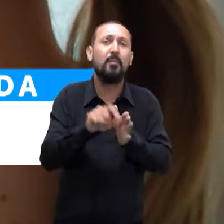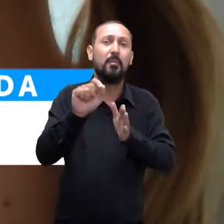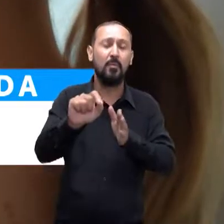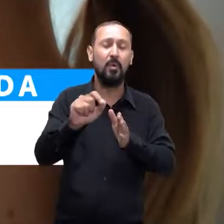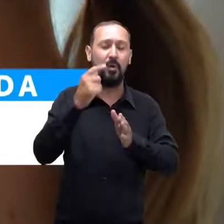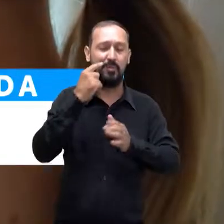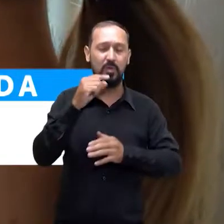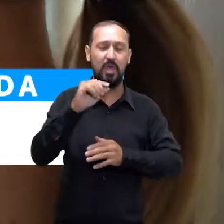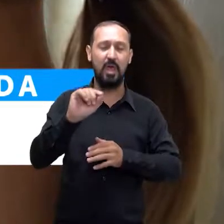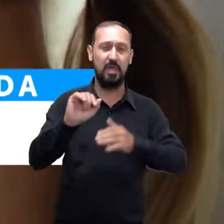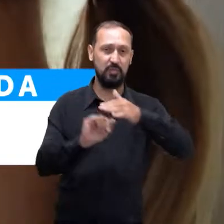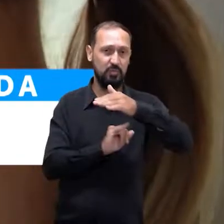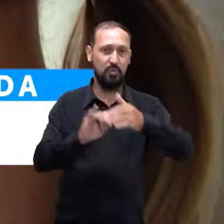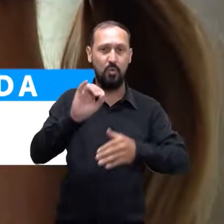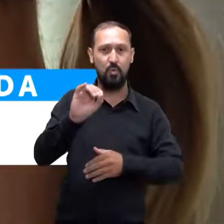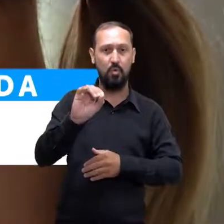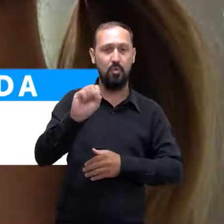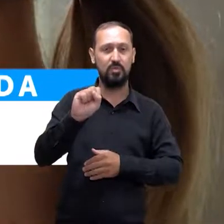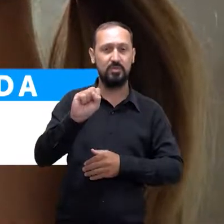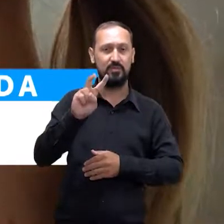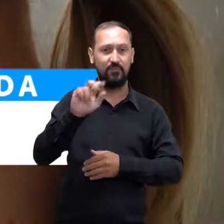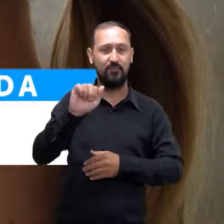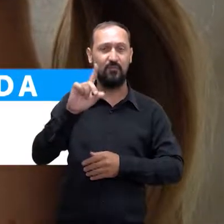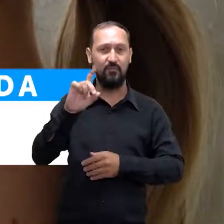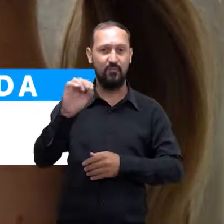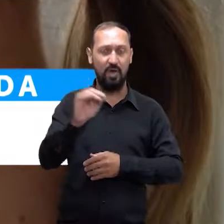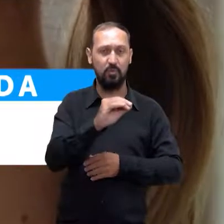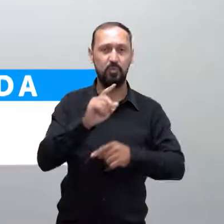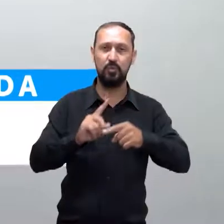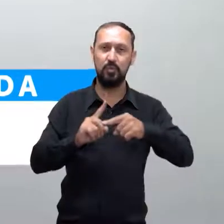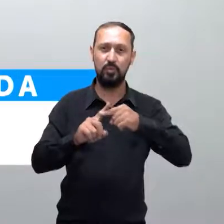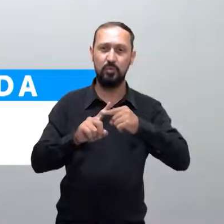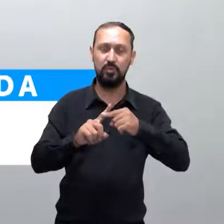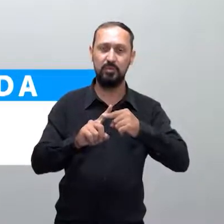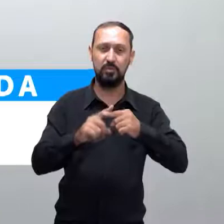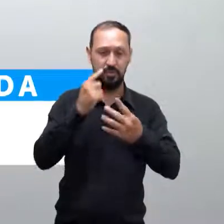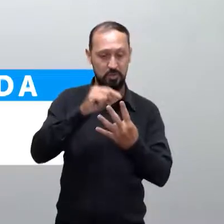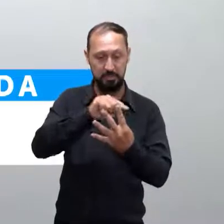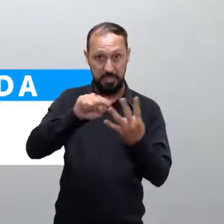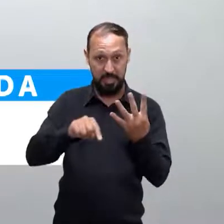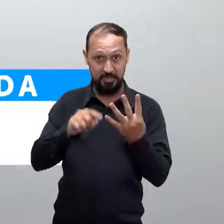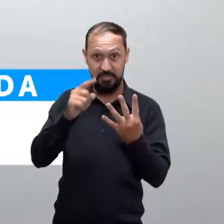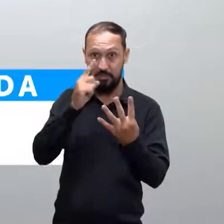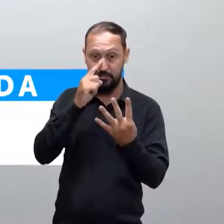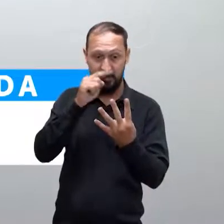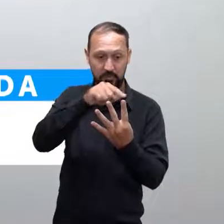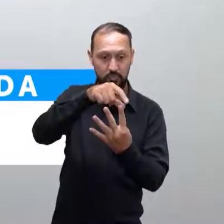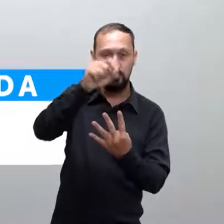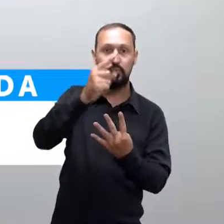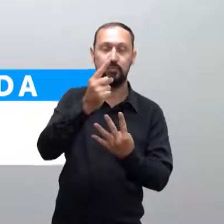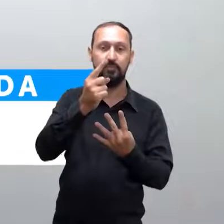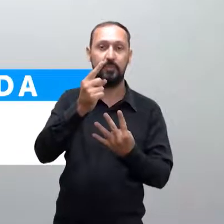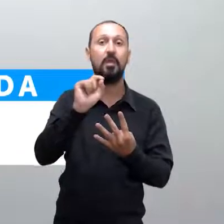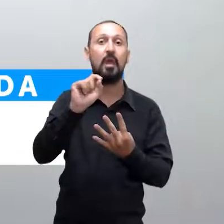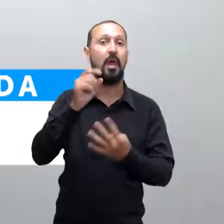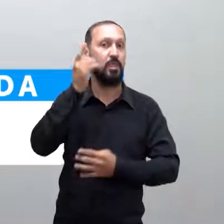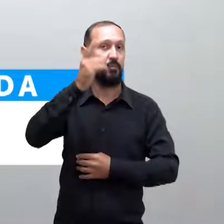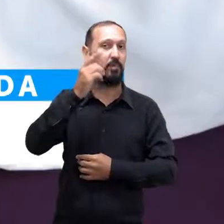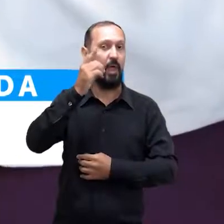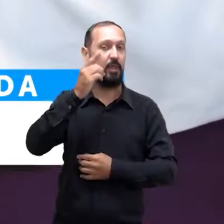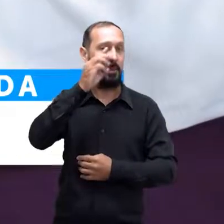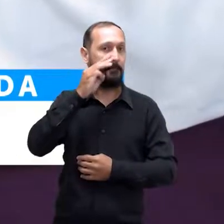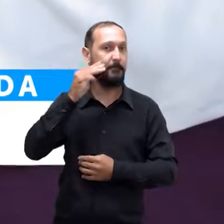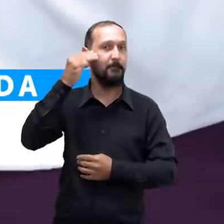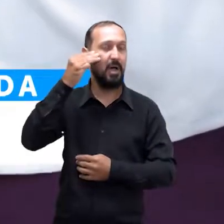Fundação Oswaldo Cruz, atinge 1 a cada 4 mães brasileiras. O projeto de lei, apresentado pela deputada Mara Caseiro, do